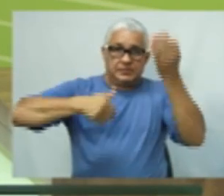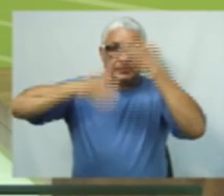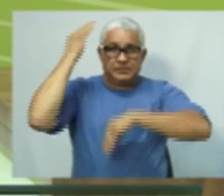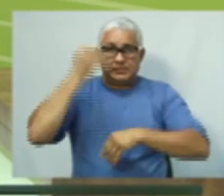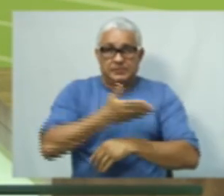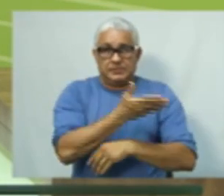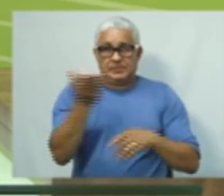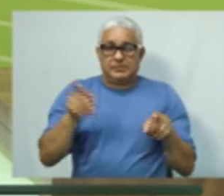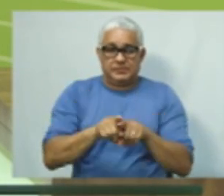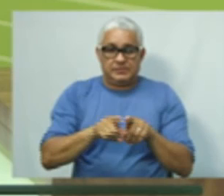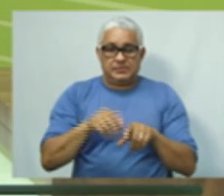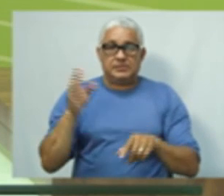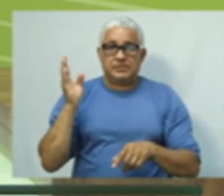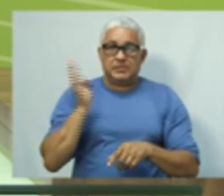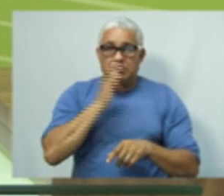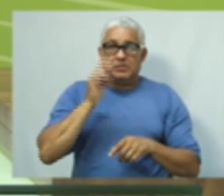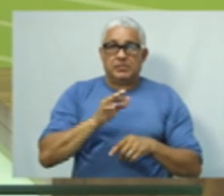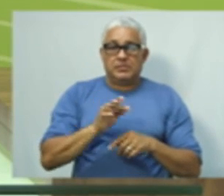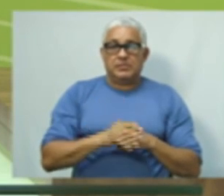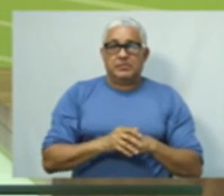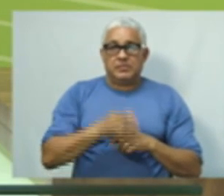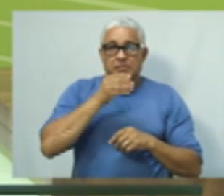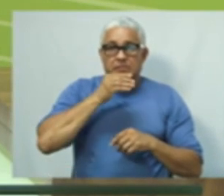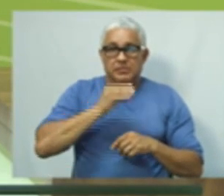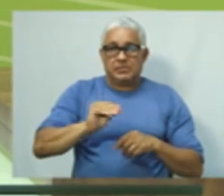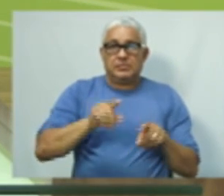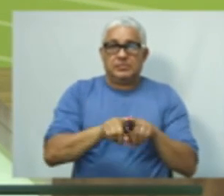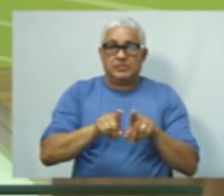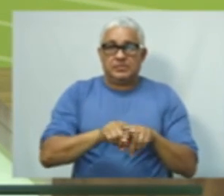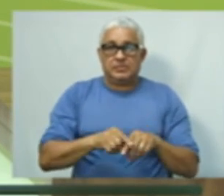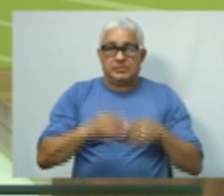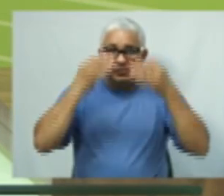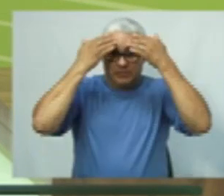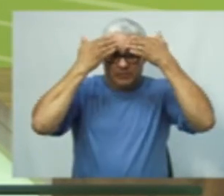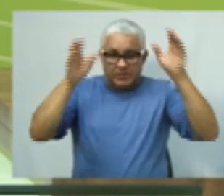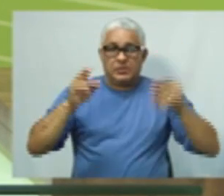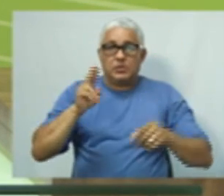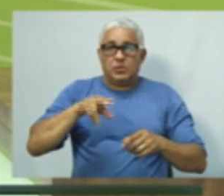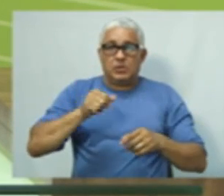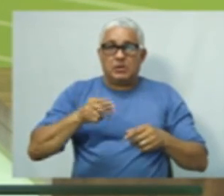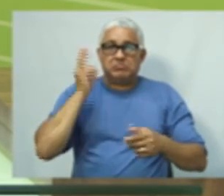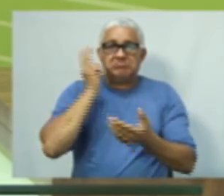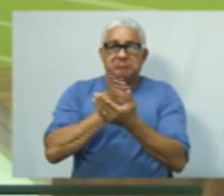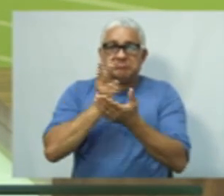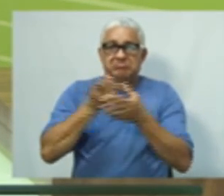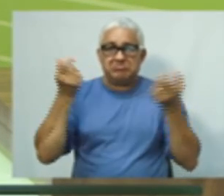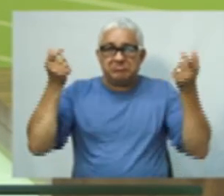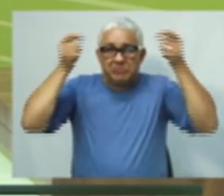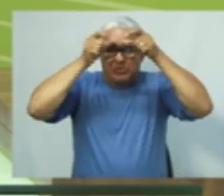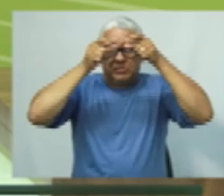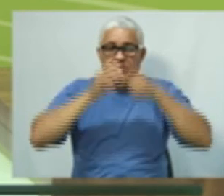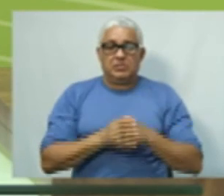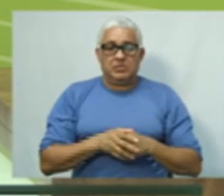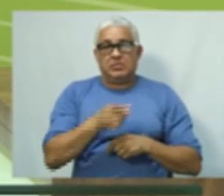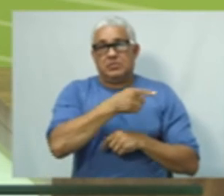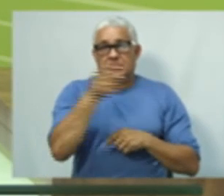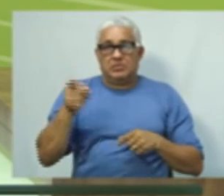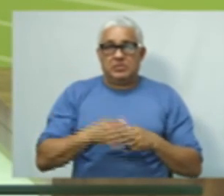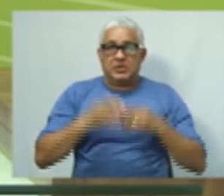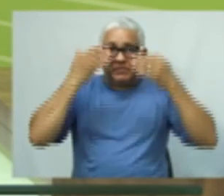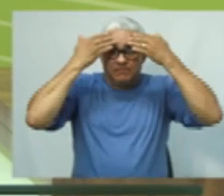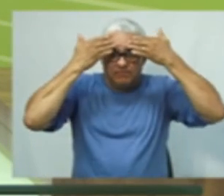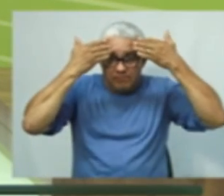Vou citar aqui rapidamente Paulo Freire. Uma mente que se abre nunca voltará a ser do tamanho de antes. Então, vocês